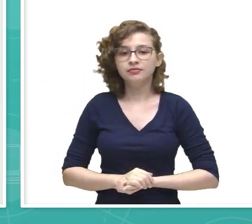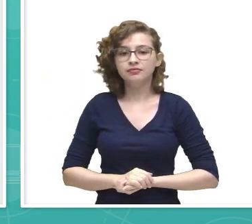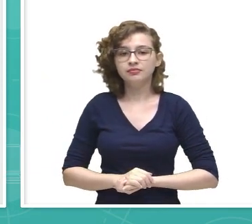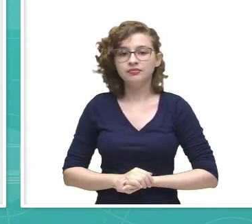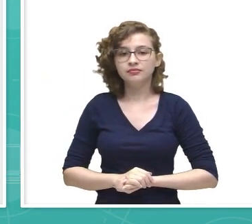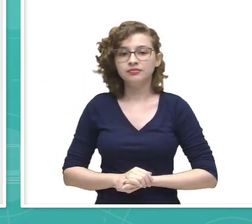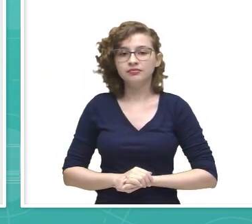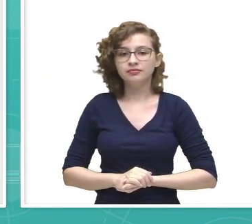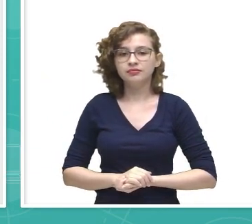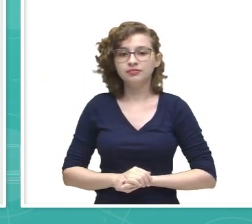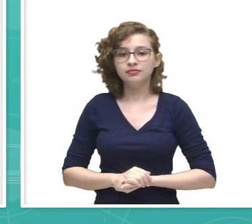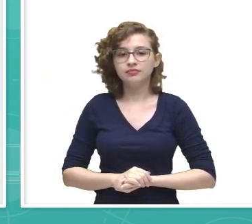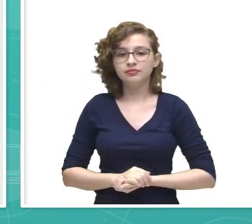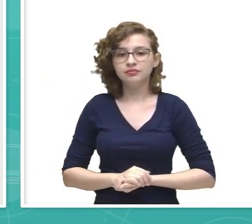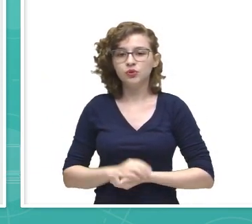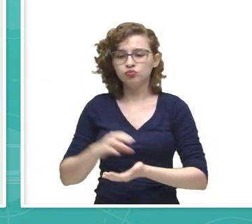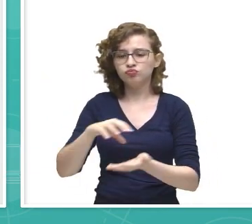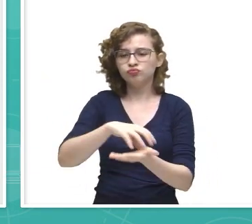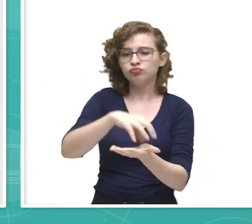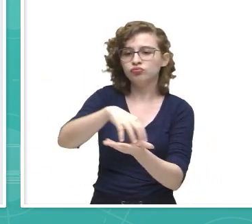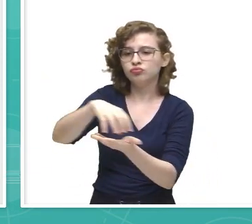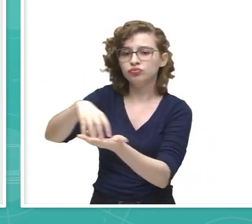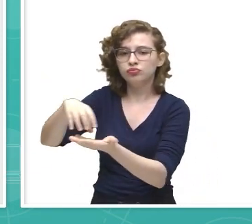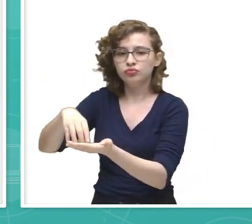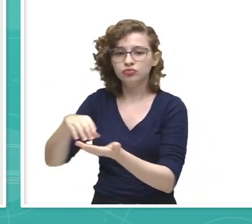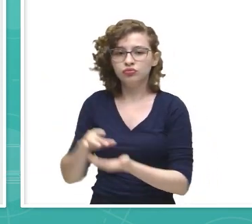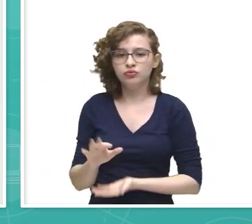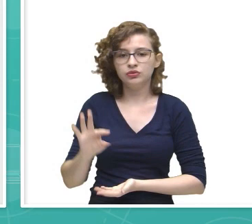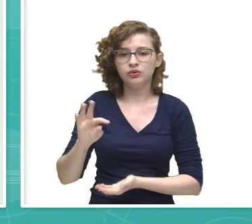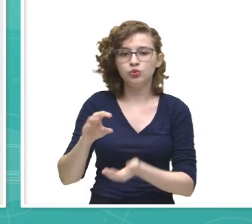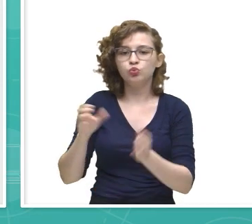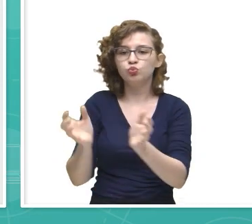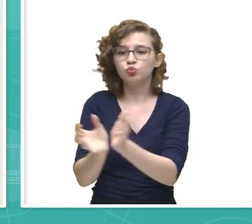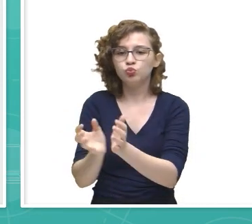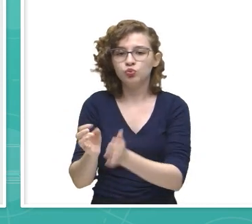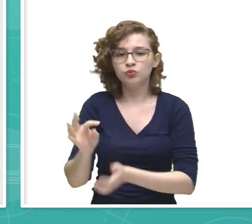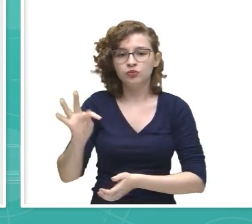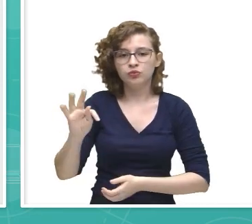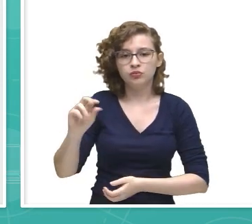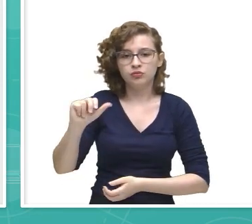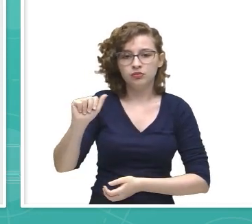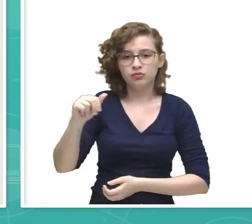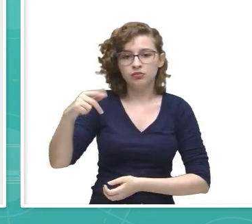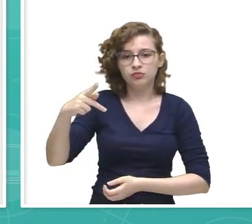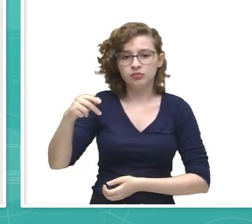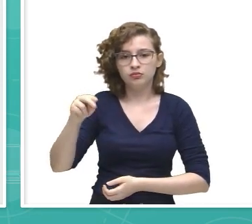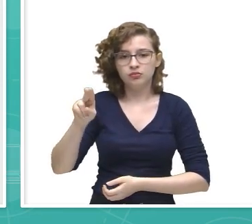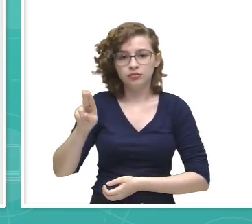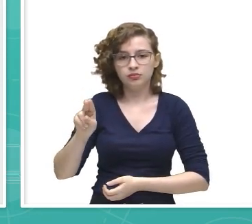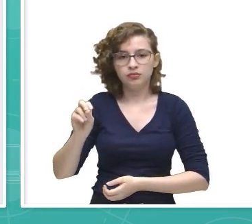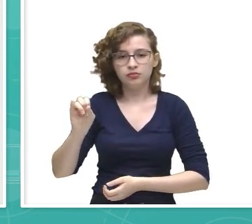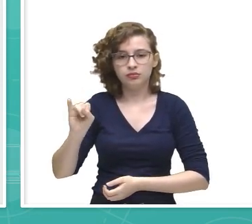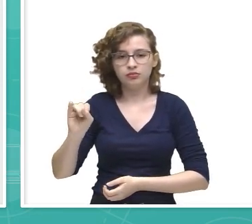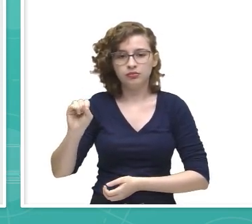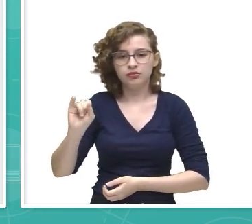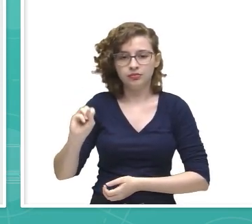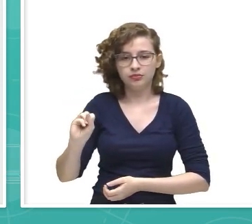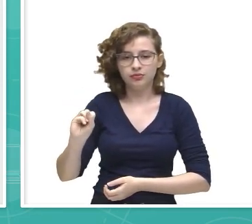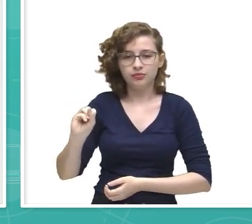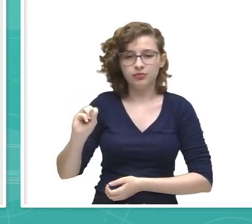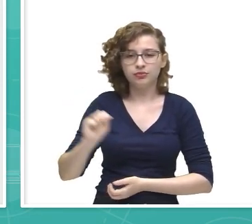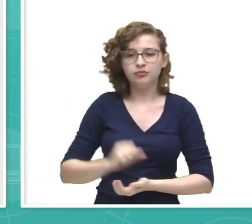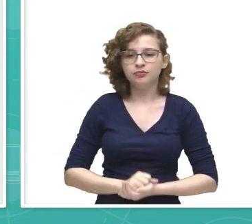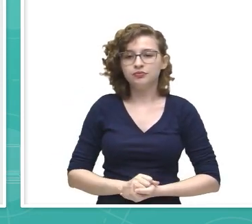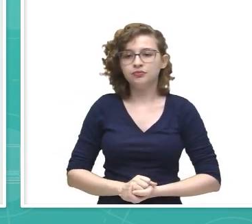uma obra intitulada Aldeias dos Tapuios, que basicamente relata um pouco do contato do europeu com